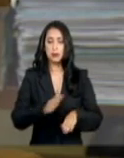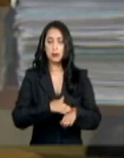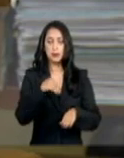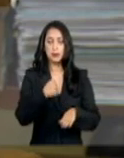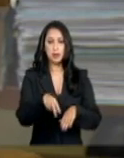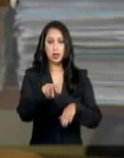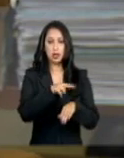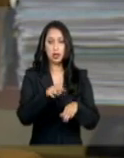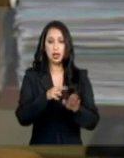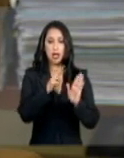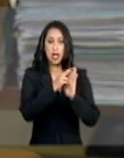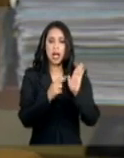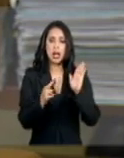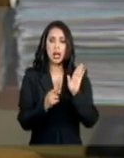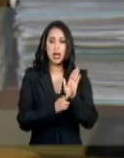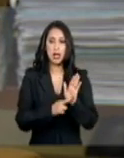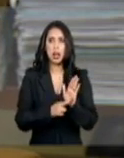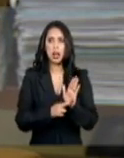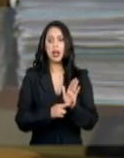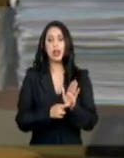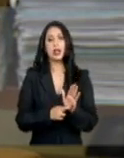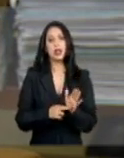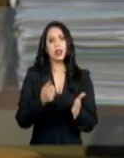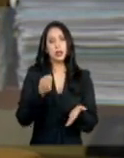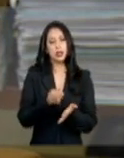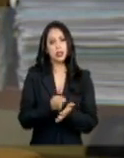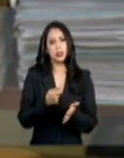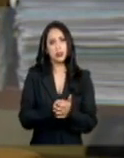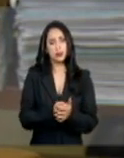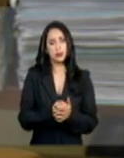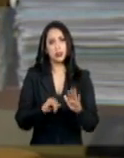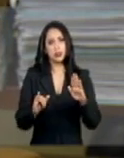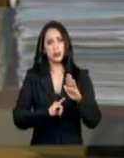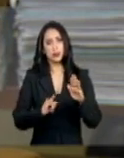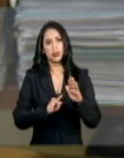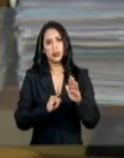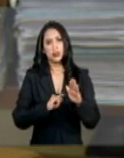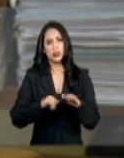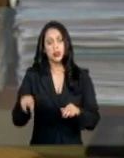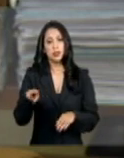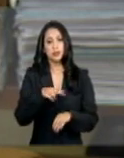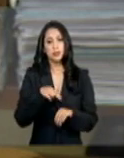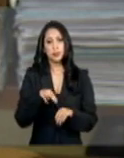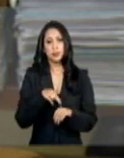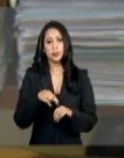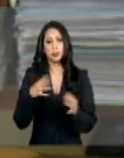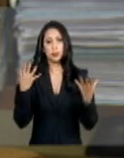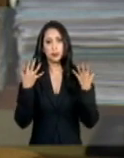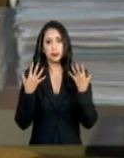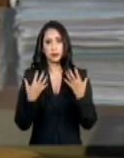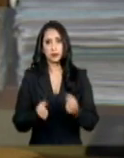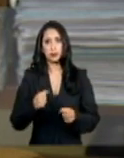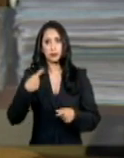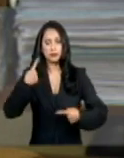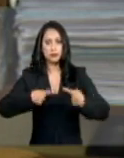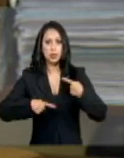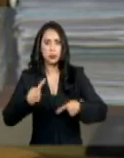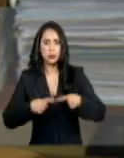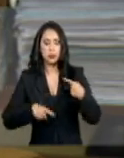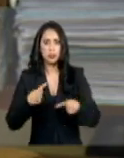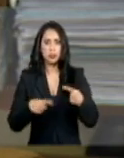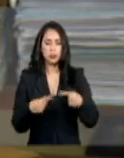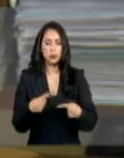exemplo a regra legal que imposto às instituições financeiras nacionais a adoção da política do warcraft